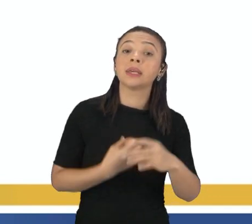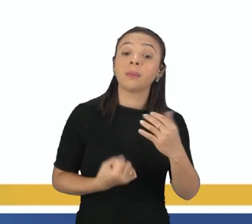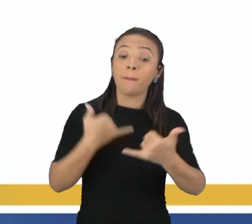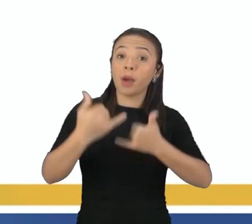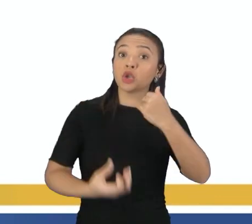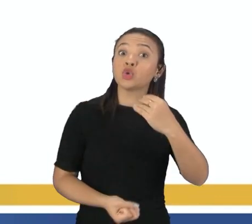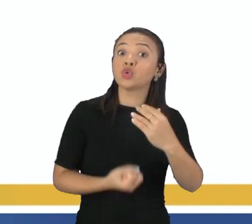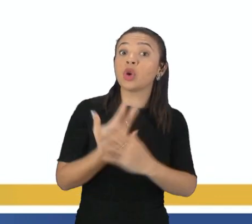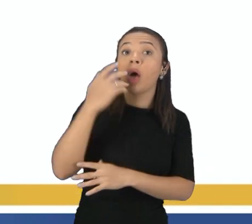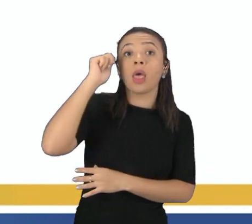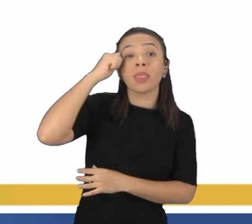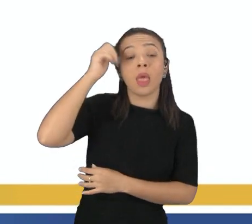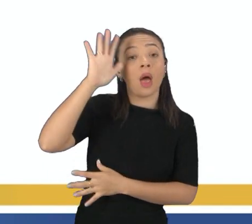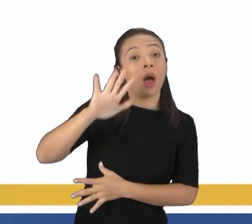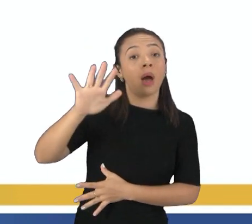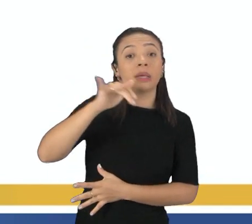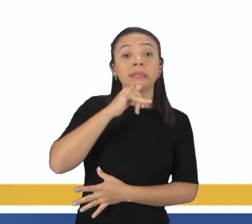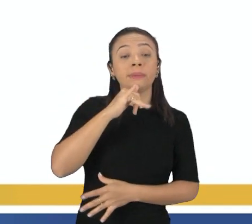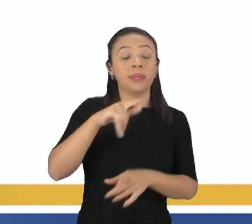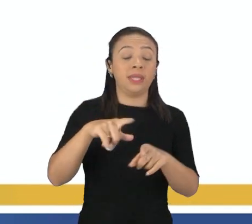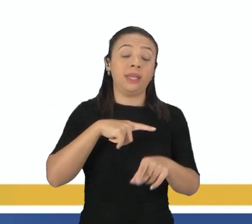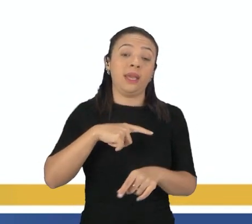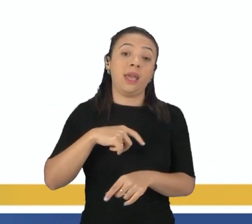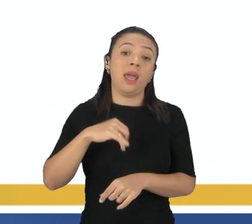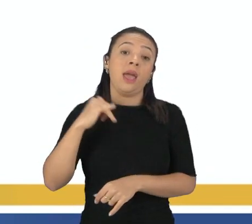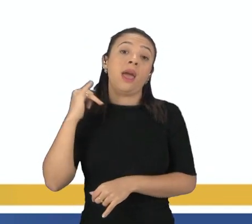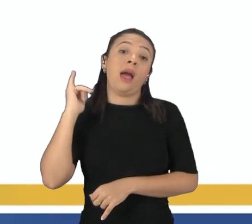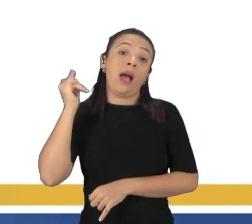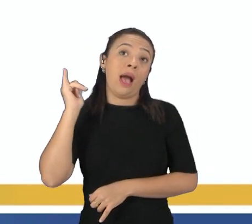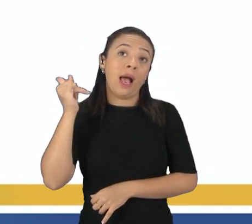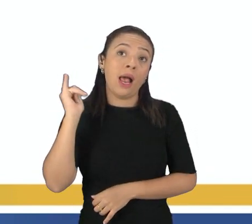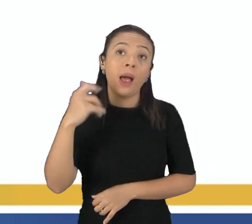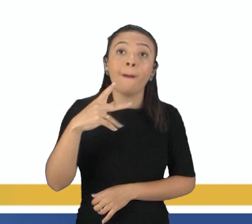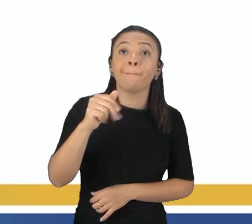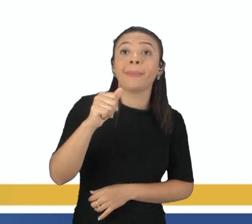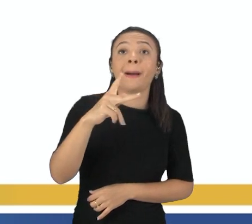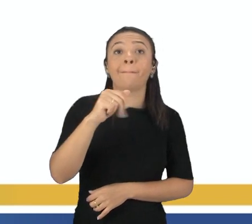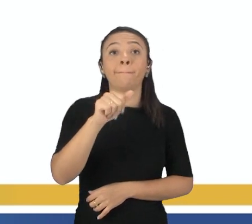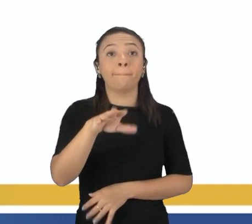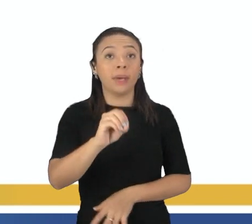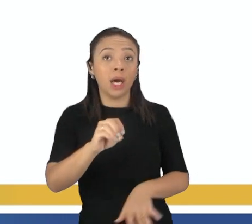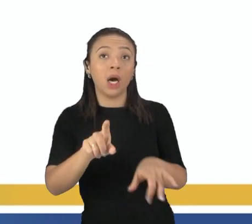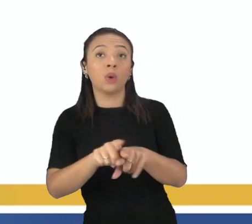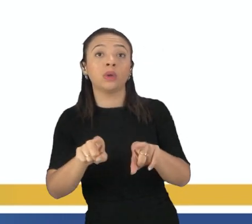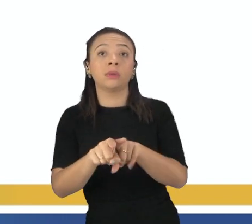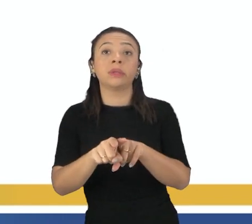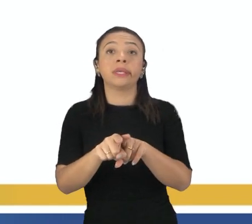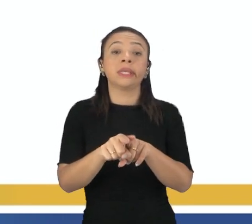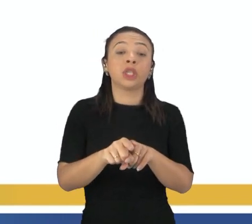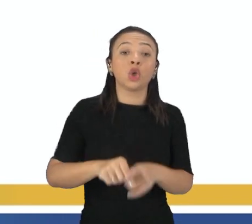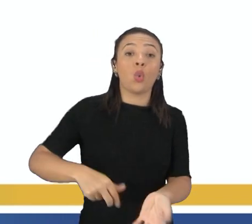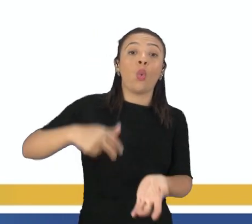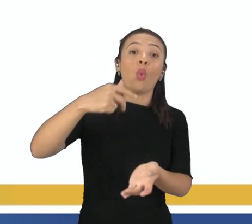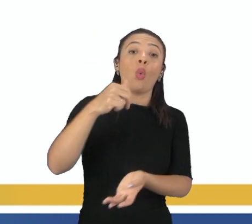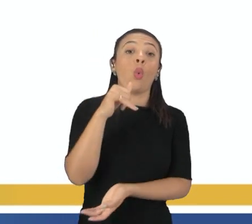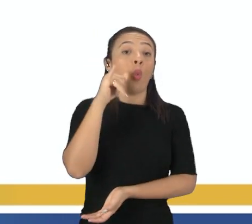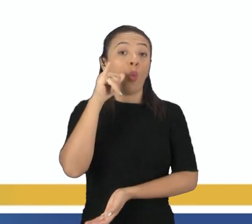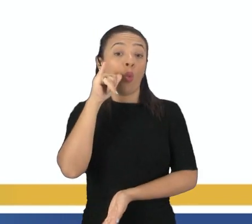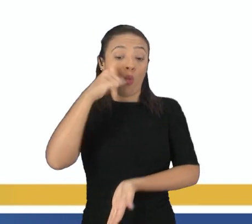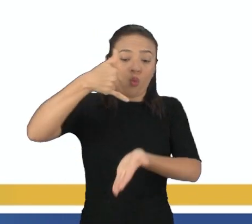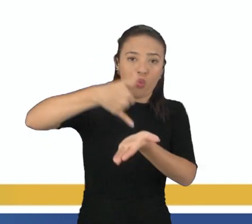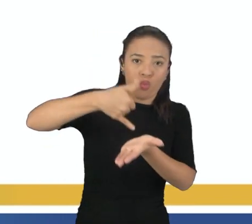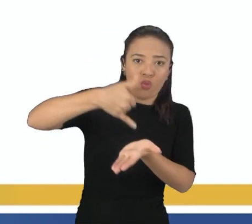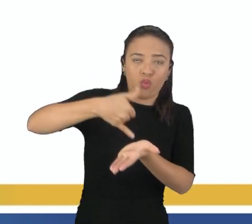foram introduzidas aqui as lendas do Papão, o Boitatá, os Negros Velhos e o Saci-Pererê, entre outros,